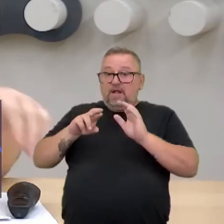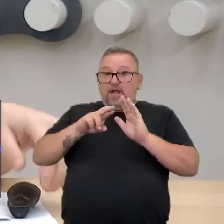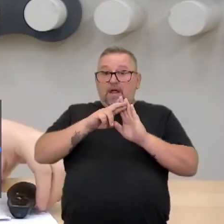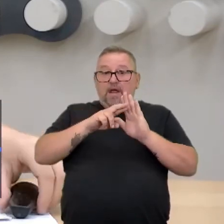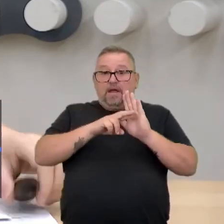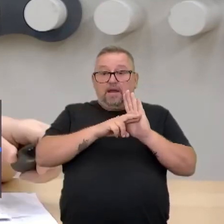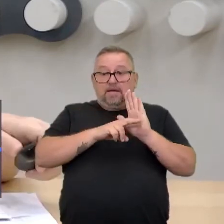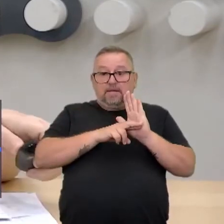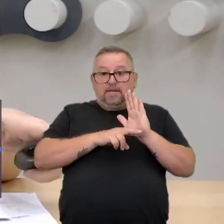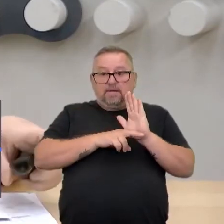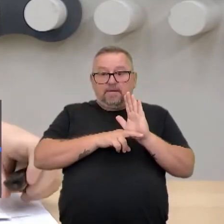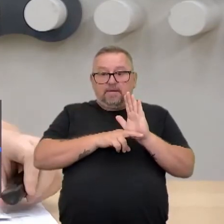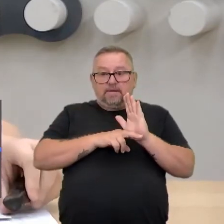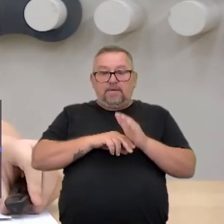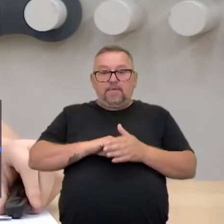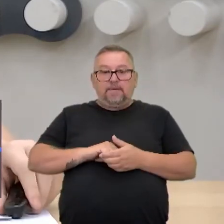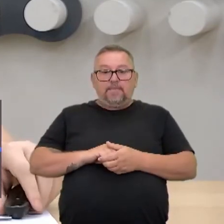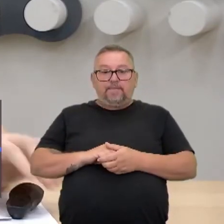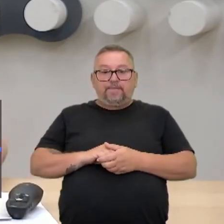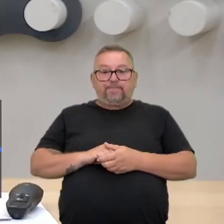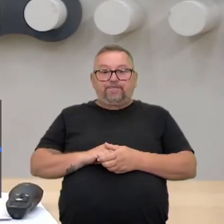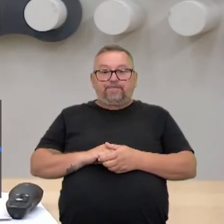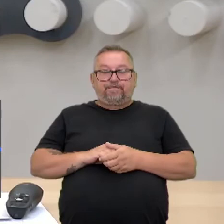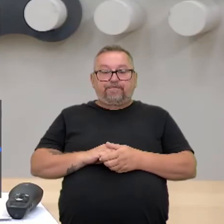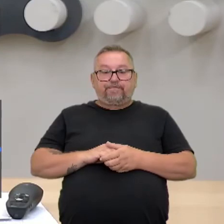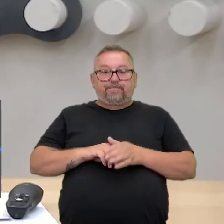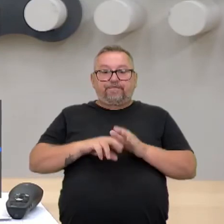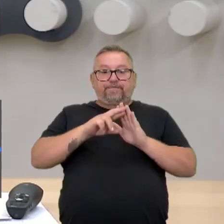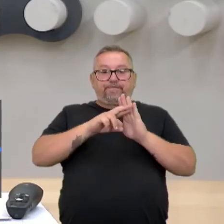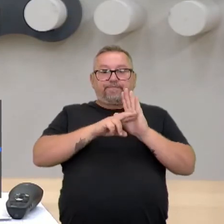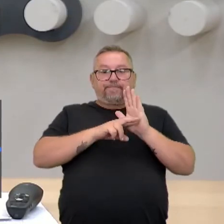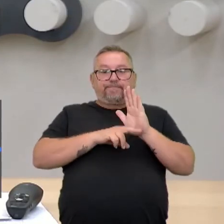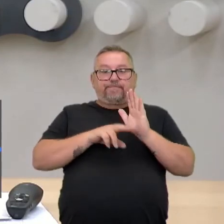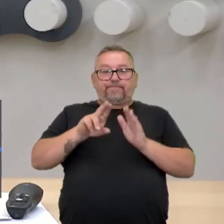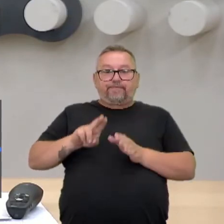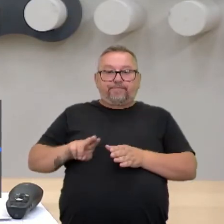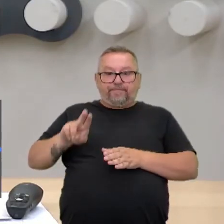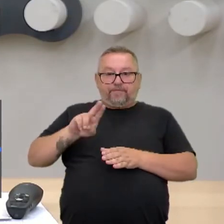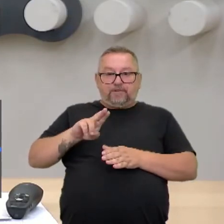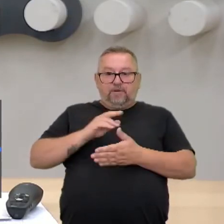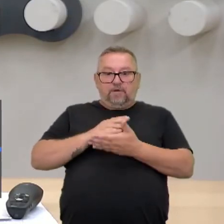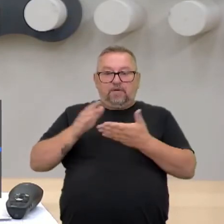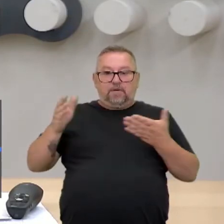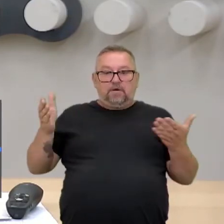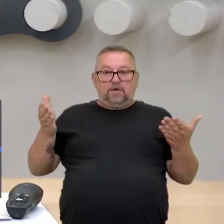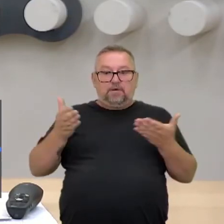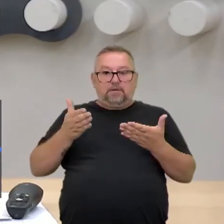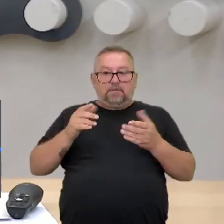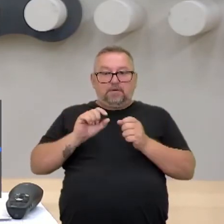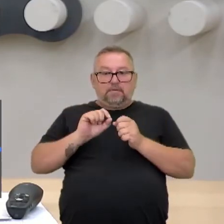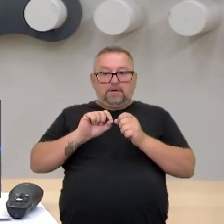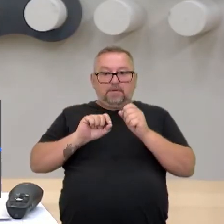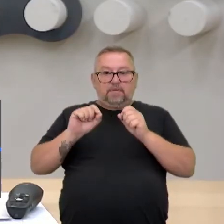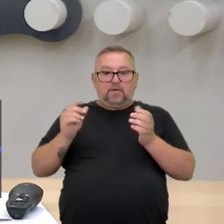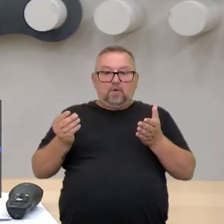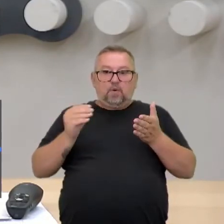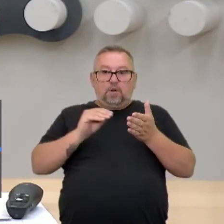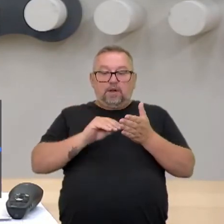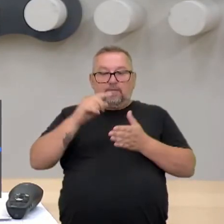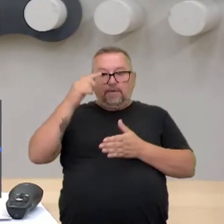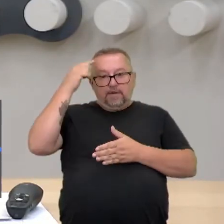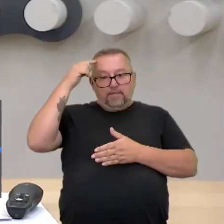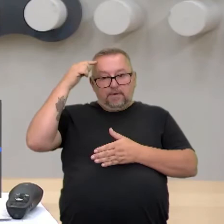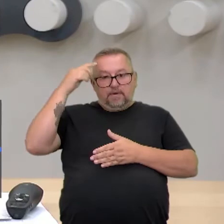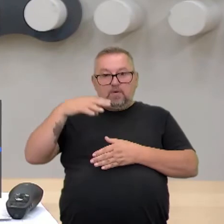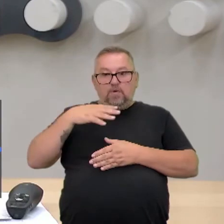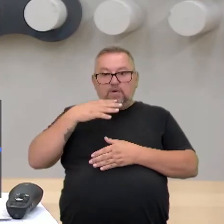né o que que Regras eu vou utilizar a partir de agora para só colocar na minha